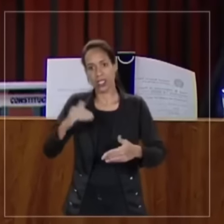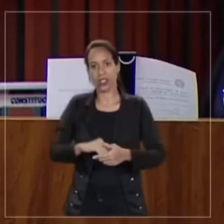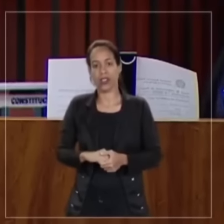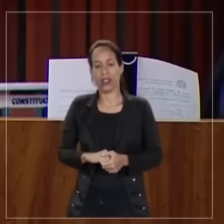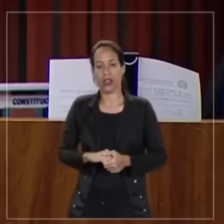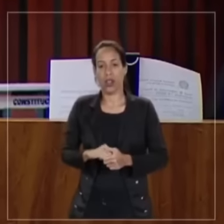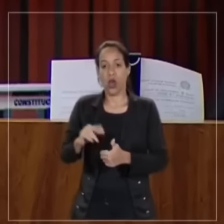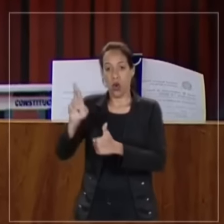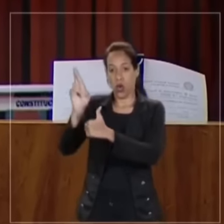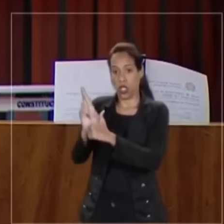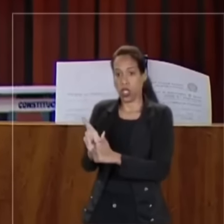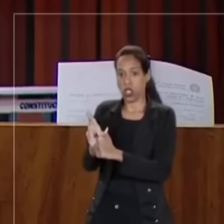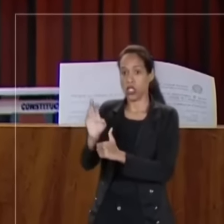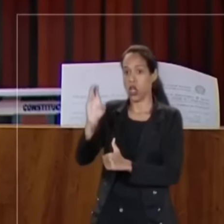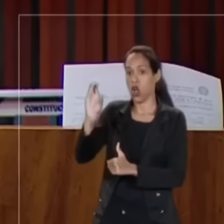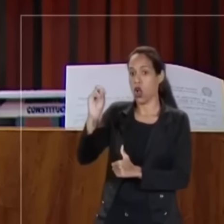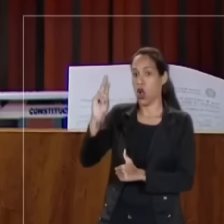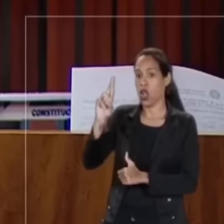historicamente.